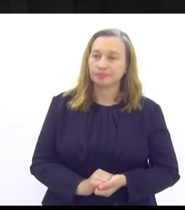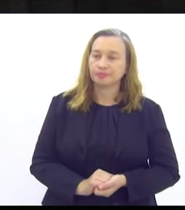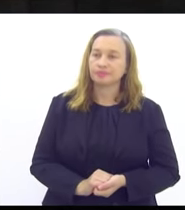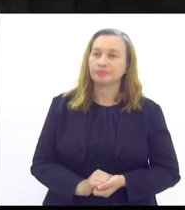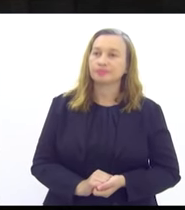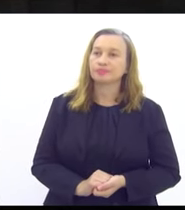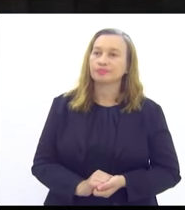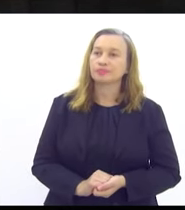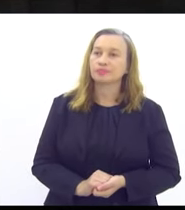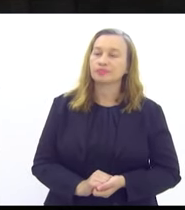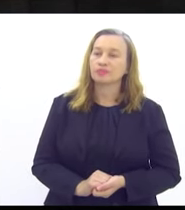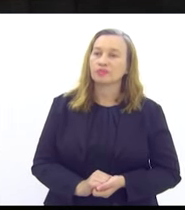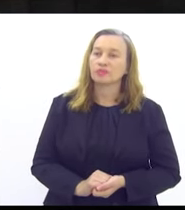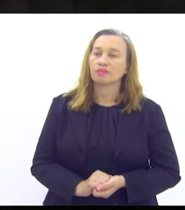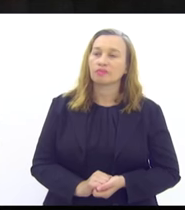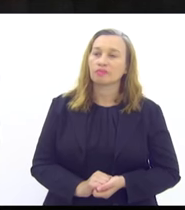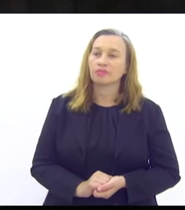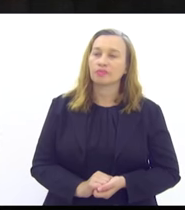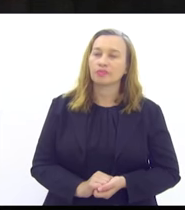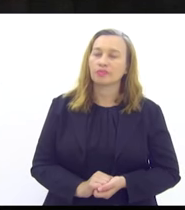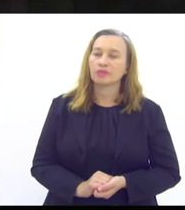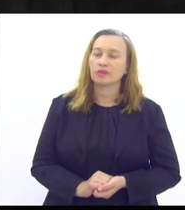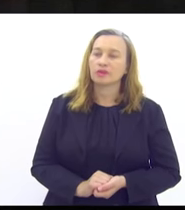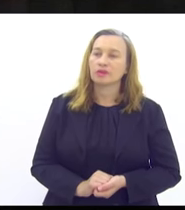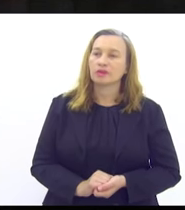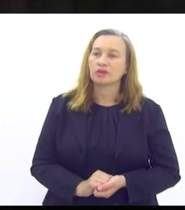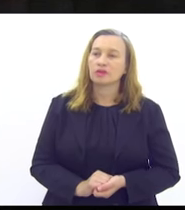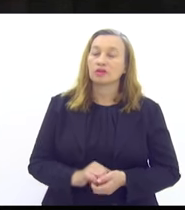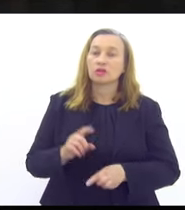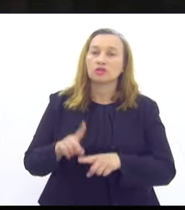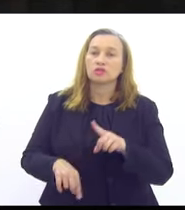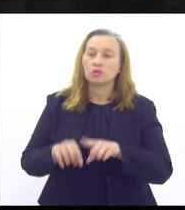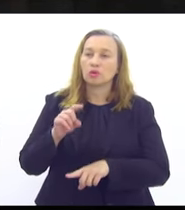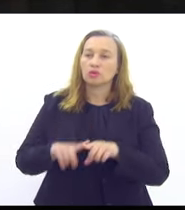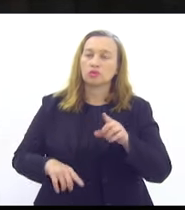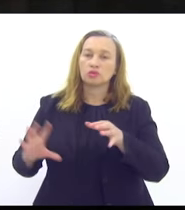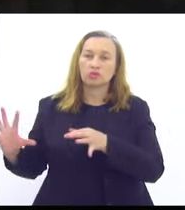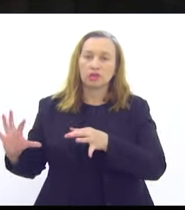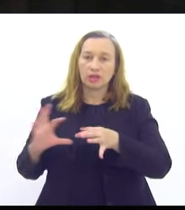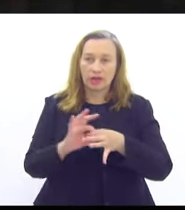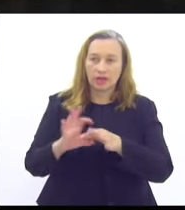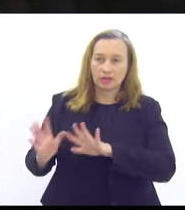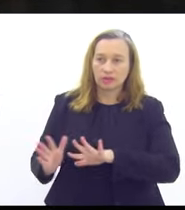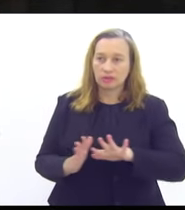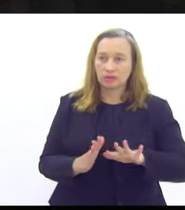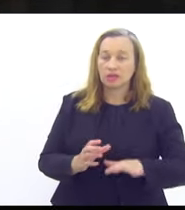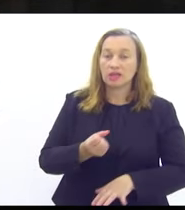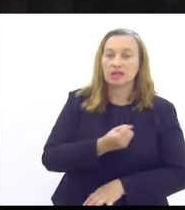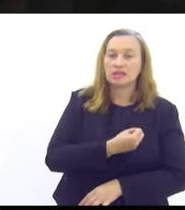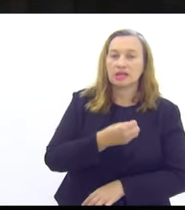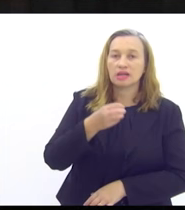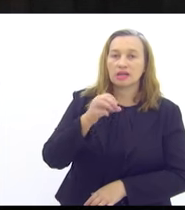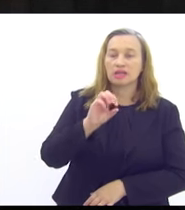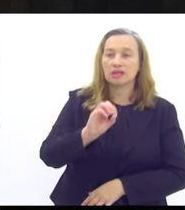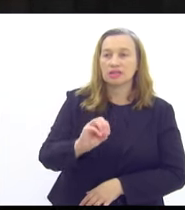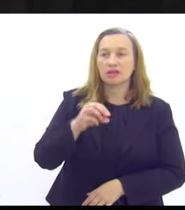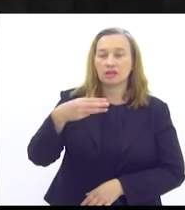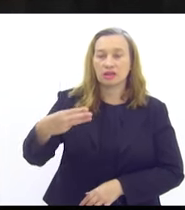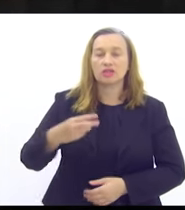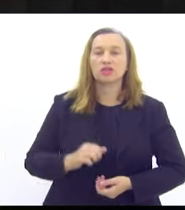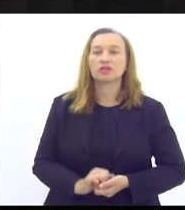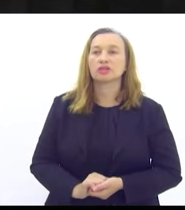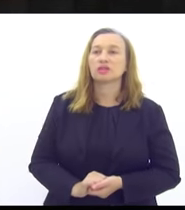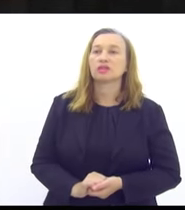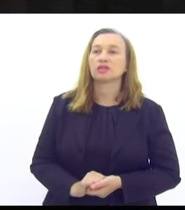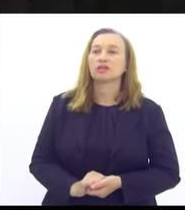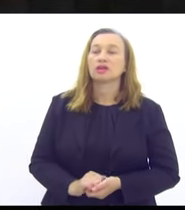ligadas aos seguintes produtos. Deixa eu ver aqui a de 03 qual é. A 03